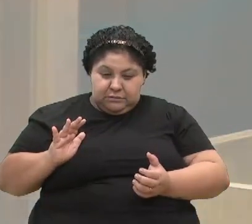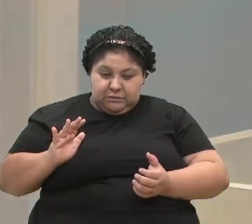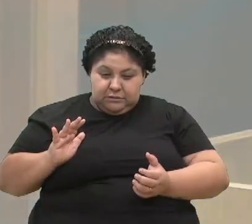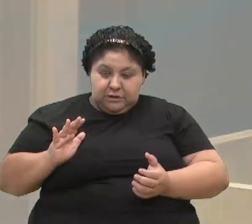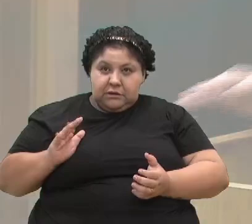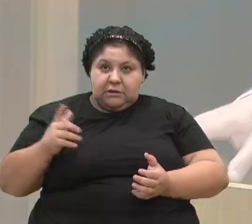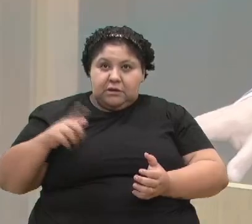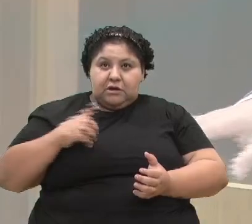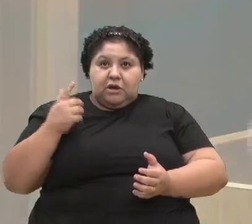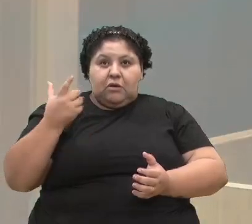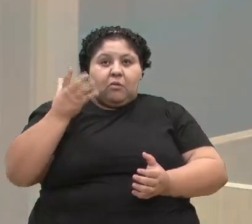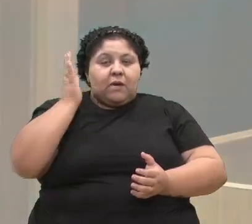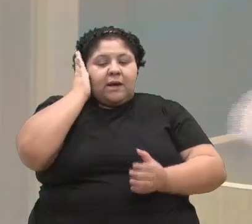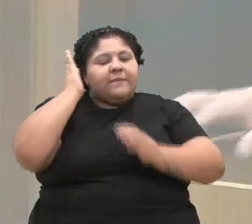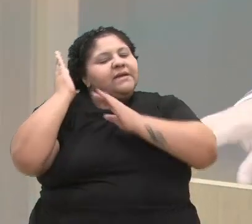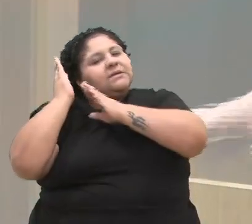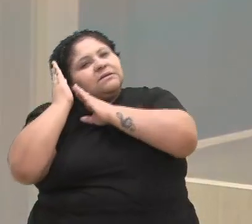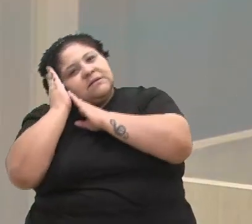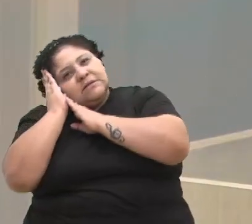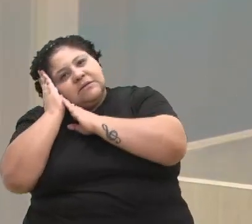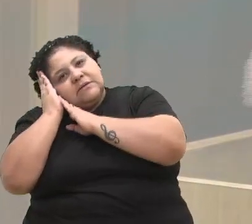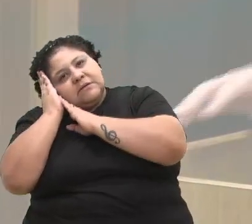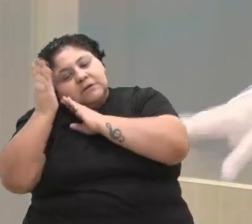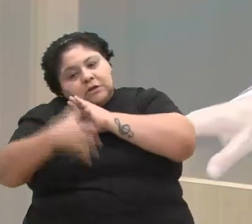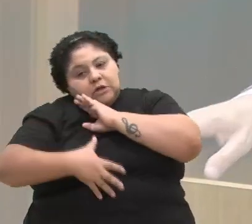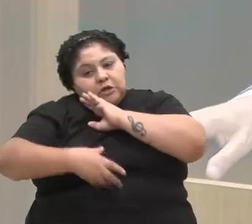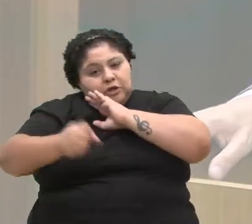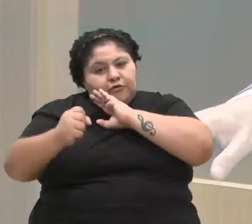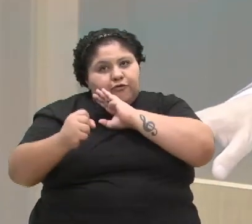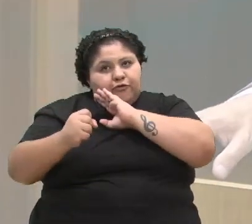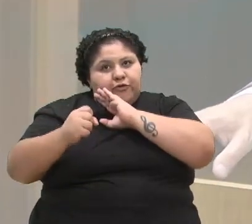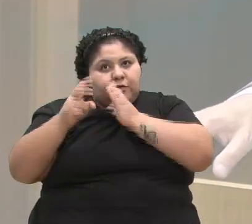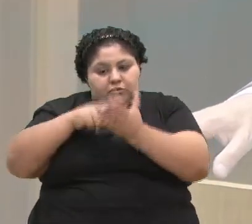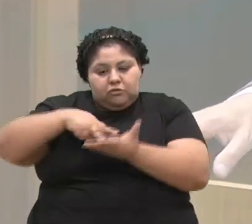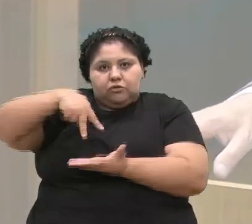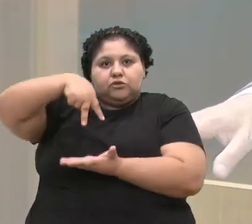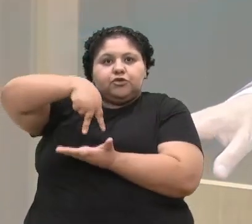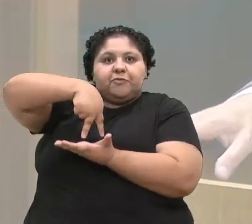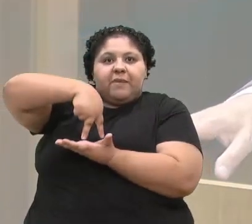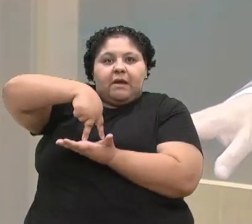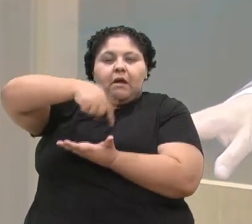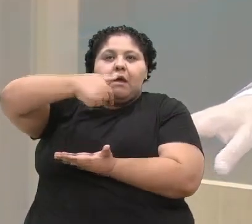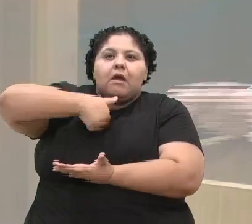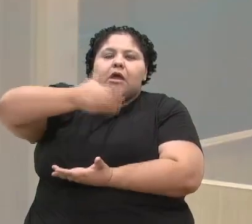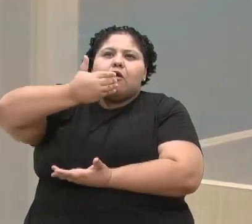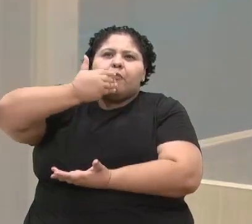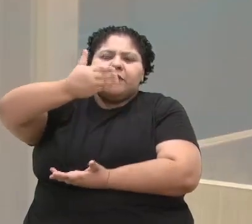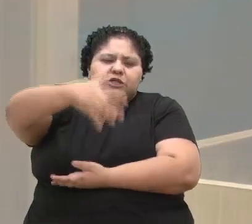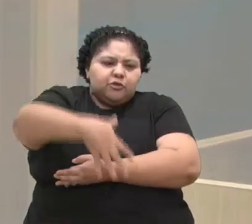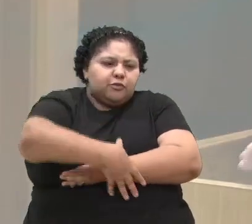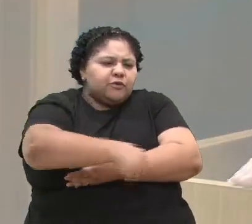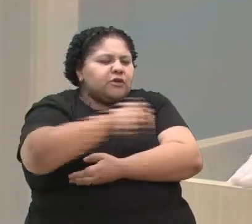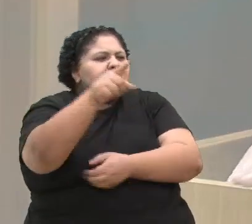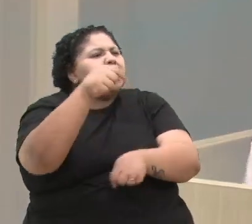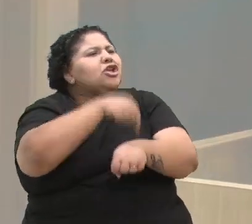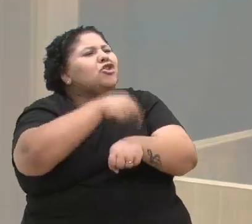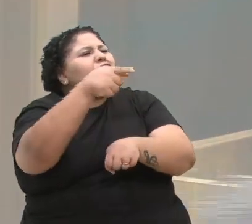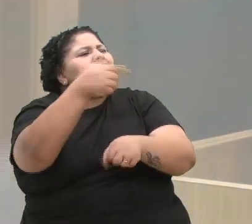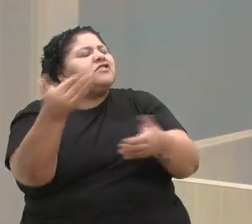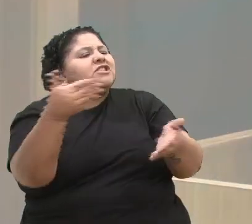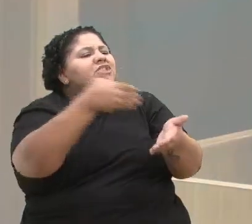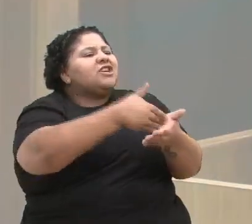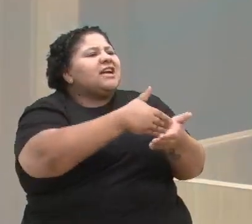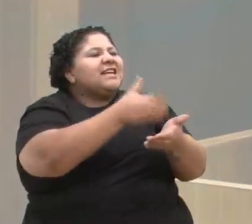cabeça encostada na parede, o filho dela de pé, porque não tinha onde sentar. E aí eu pedi para o filho dela, que horas vocês chegaram aqui? Ele